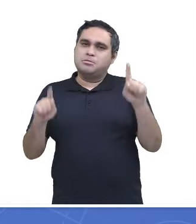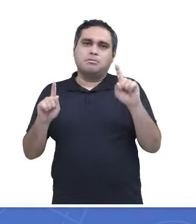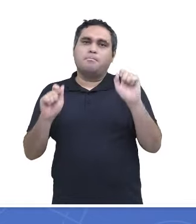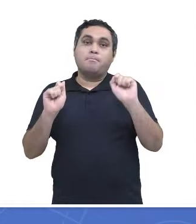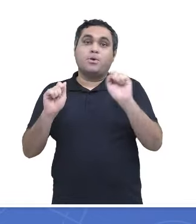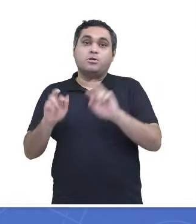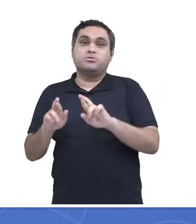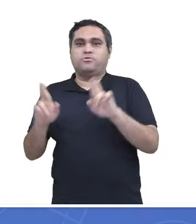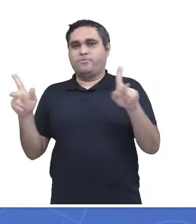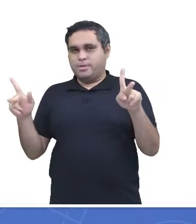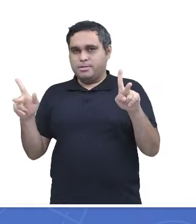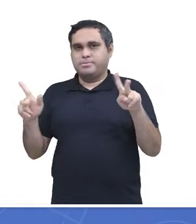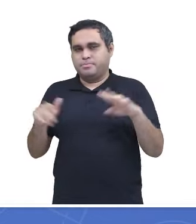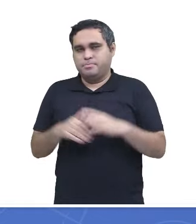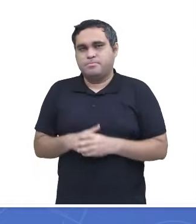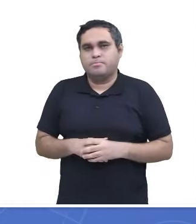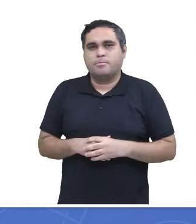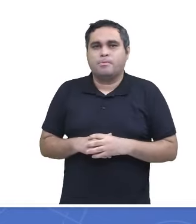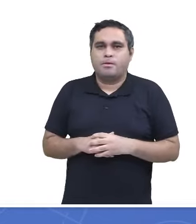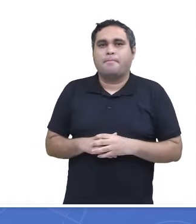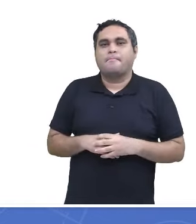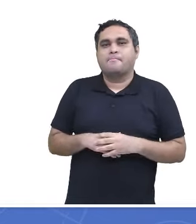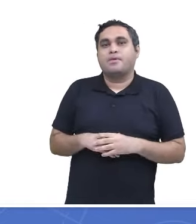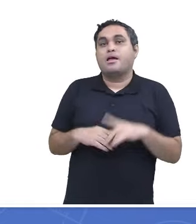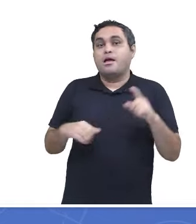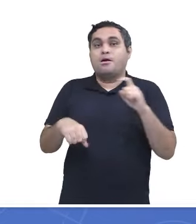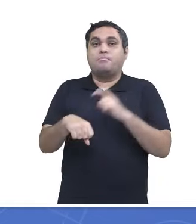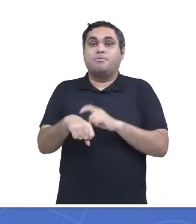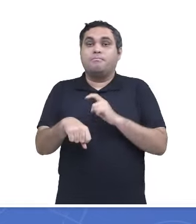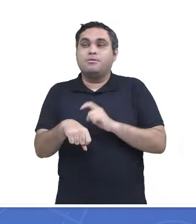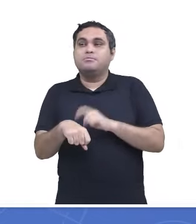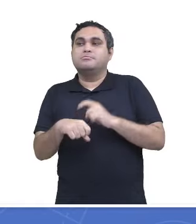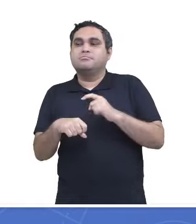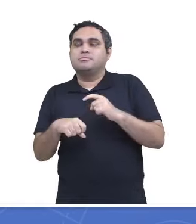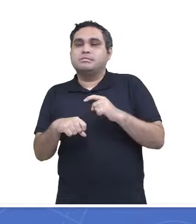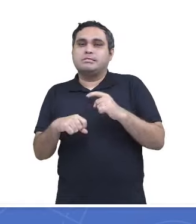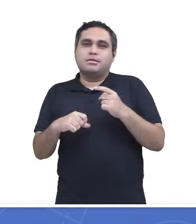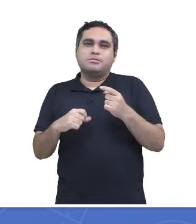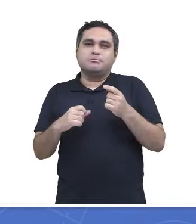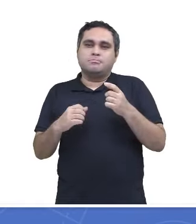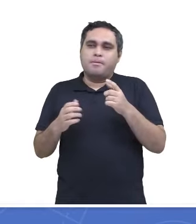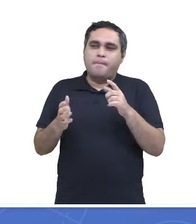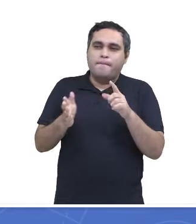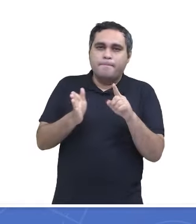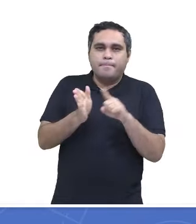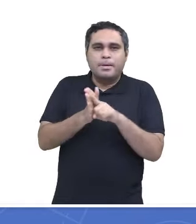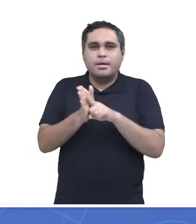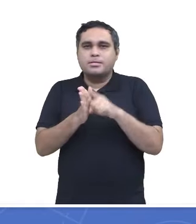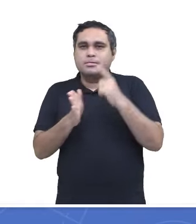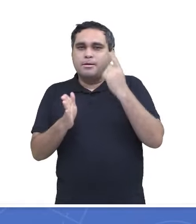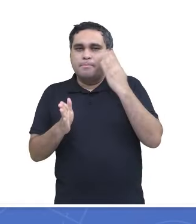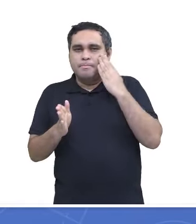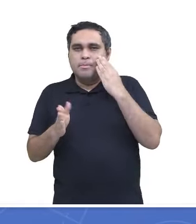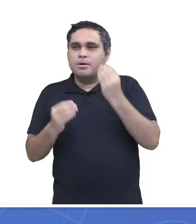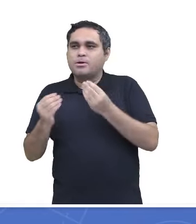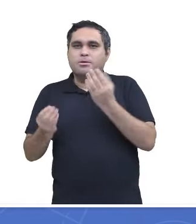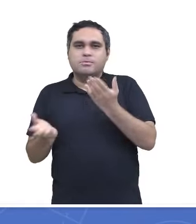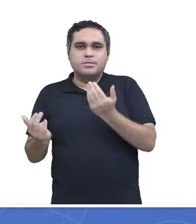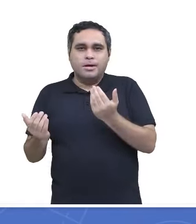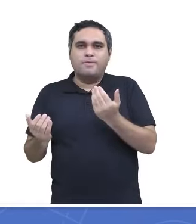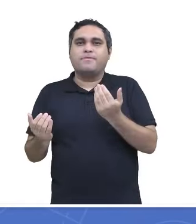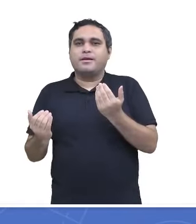adolescente, jovem, e aí é o momento de estudar, de se formar, de trabalhar e de constituir família, né? Hoje,